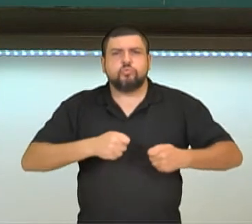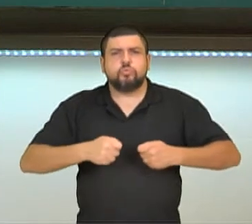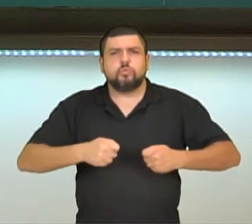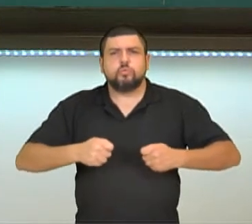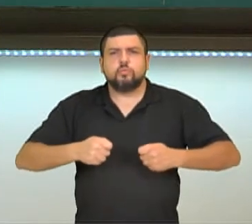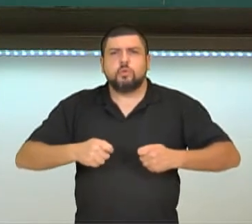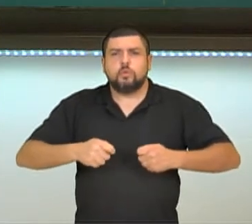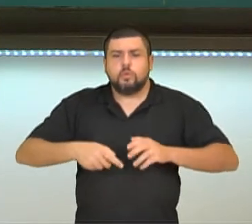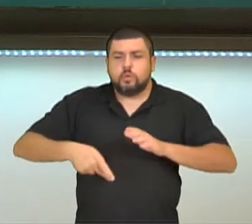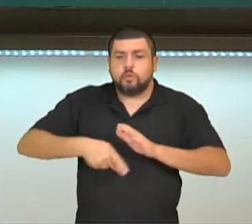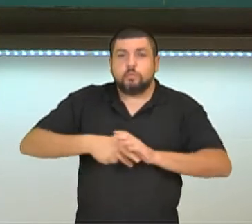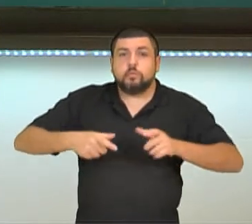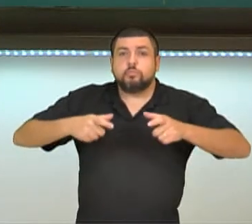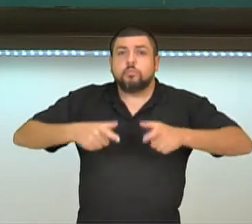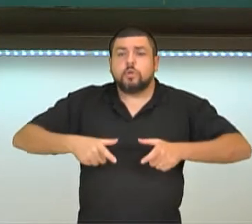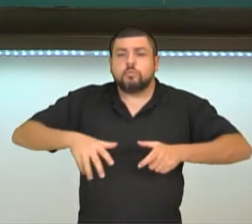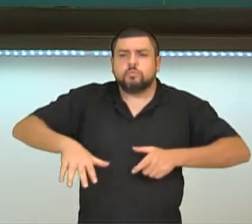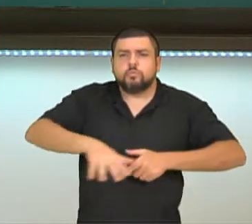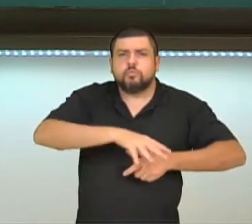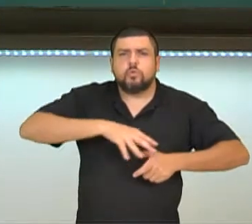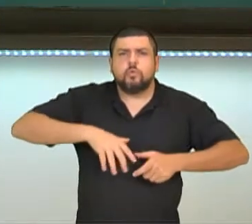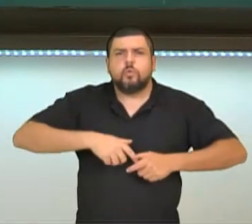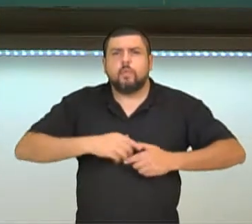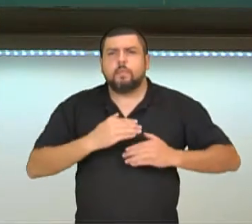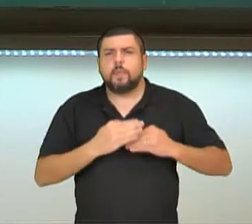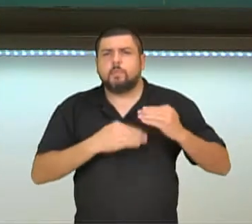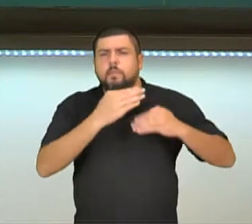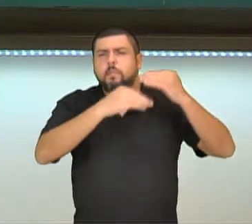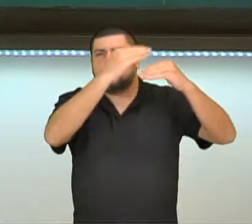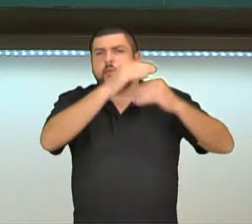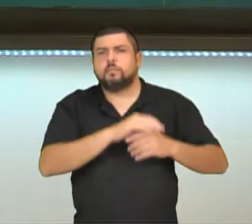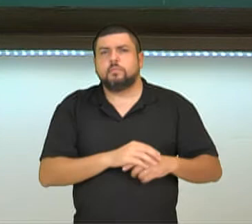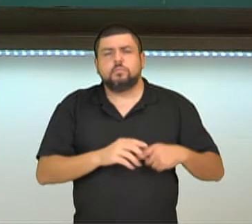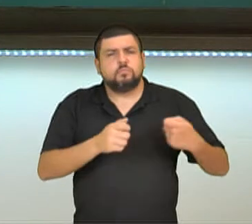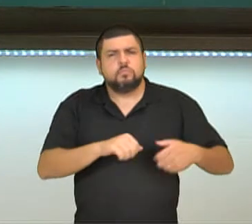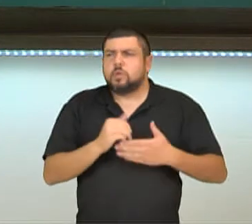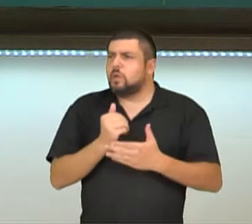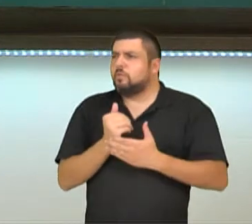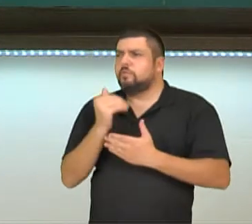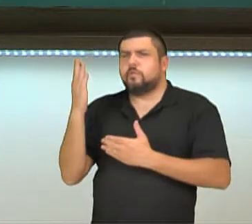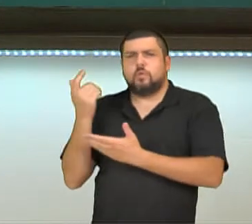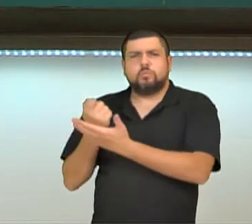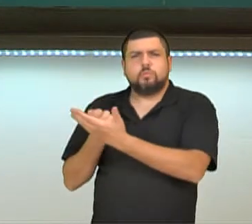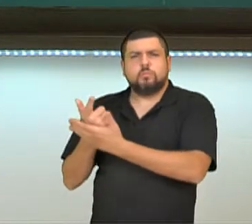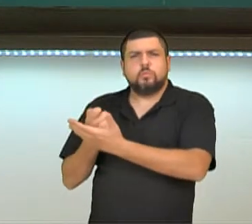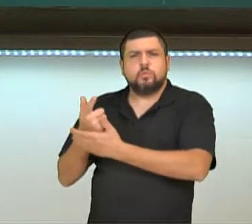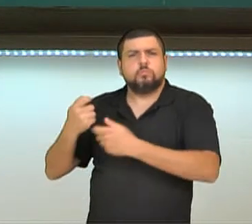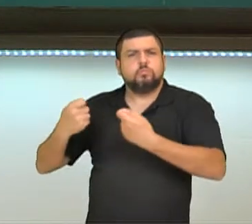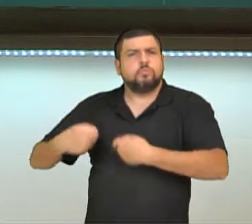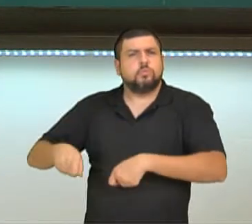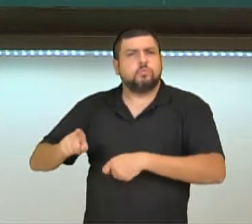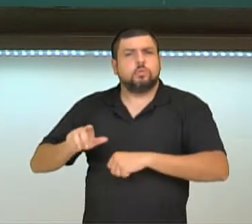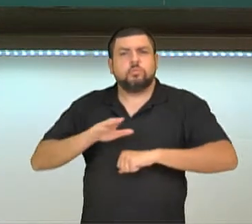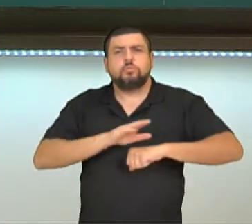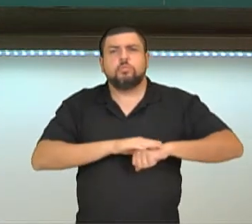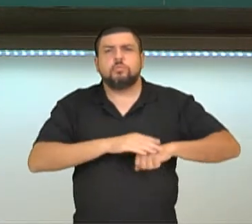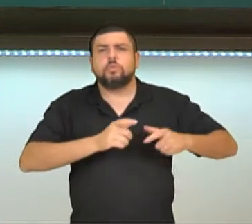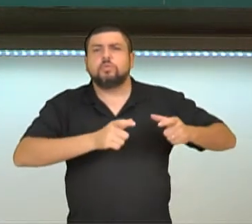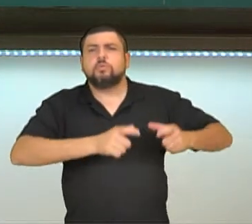aí, as pessoas não precisam ir para os grandes centros para comprar o que precisam. Podem comprar por ali mesmo,